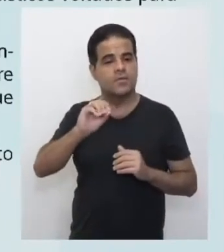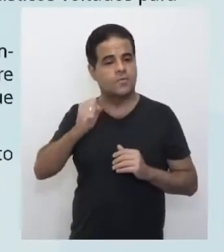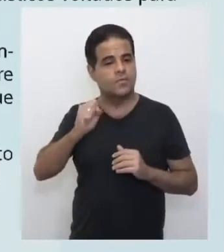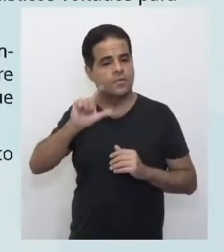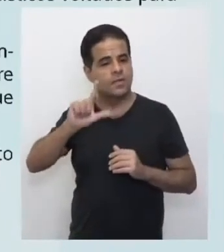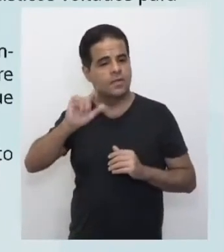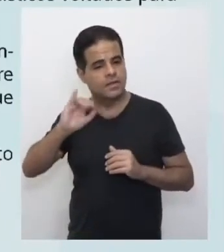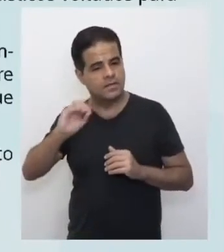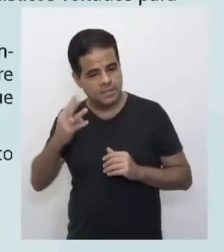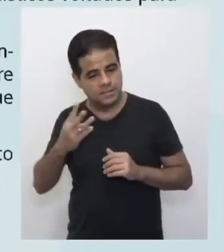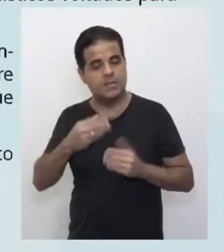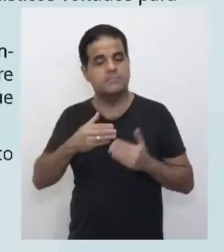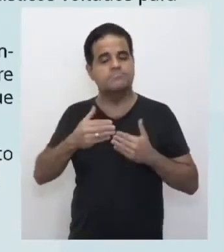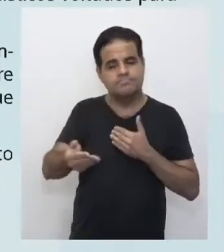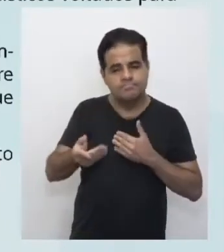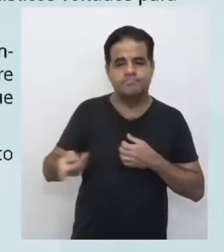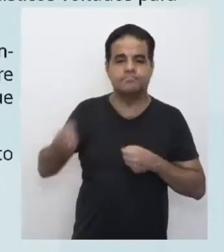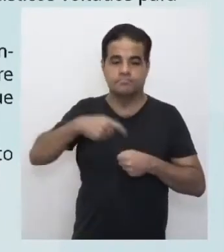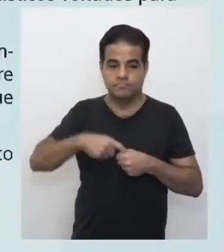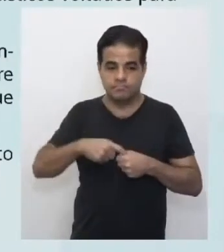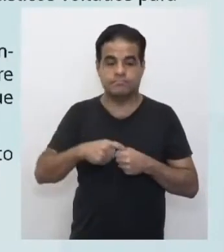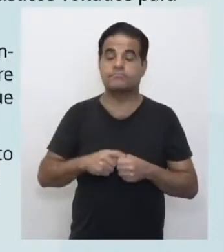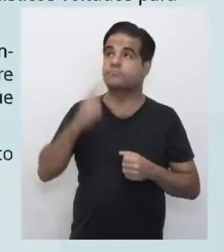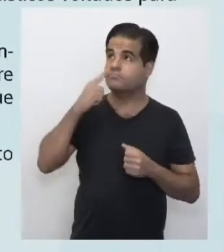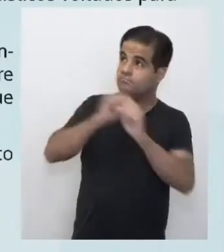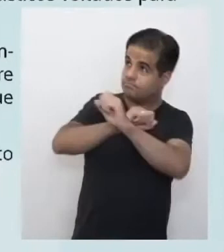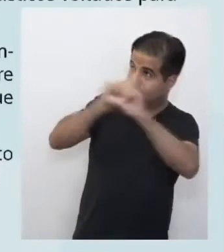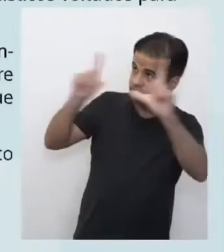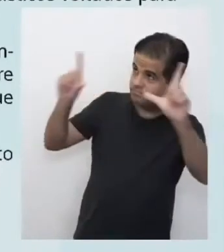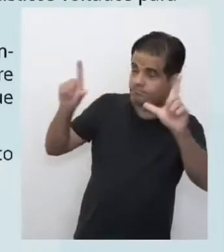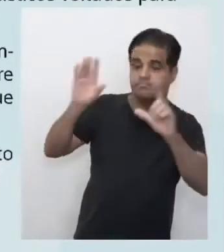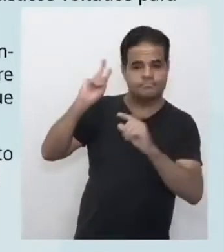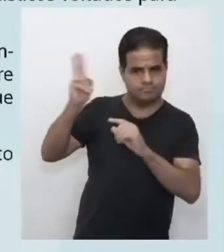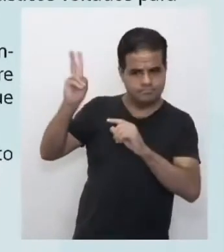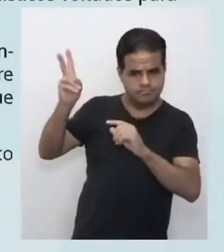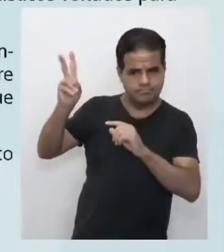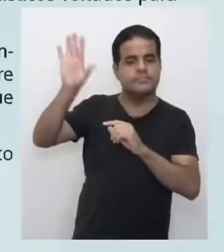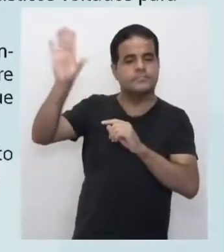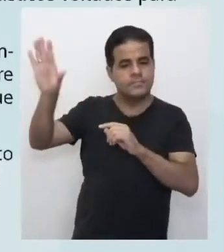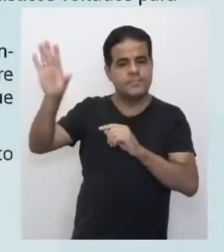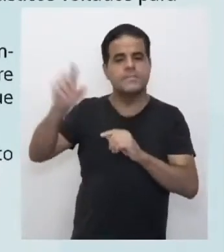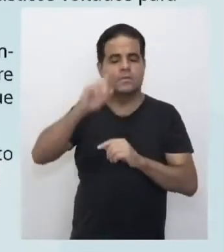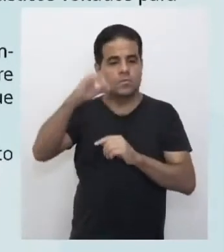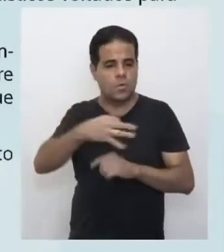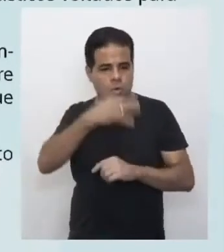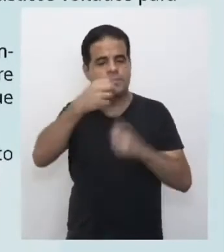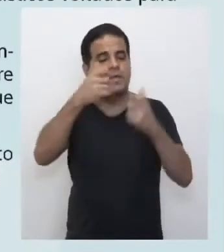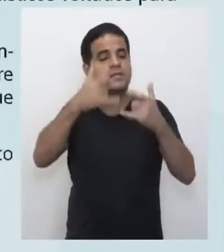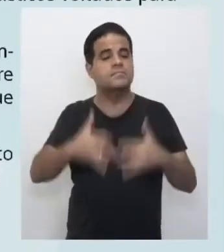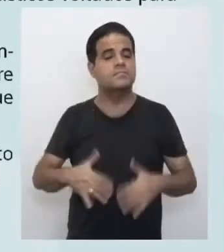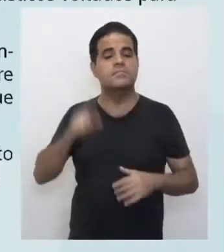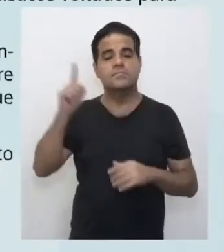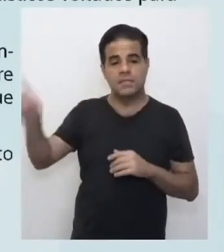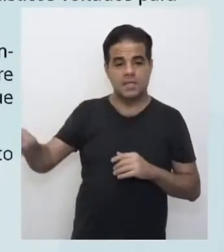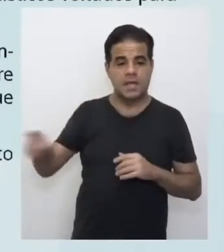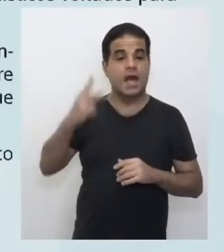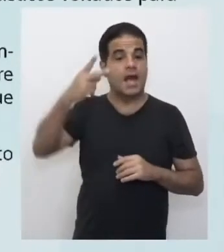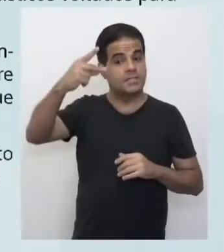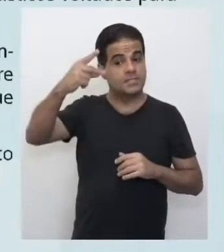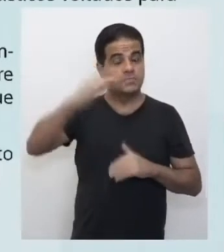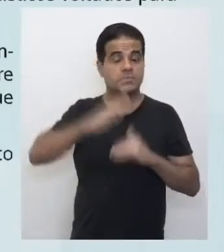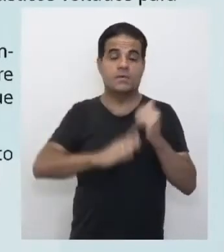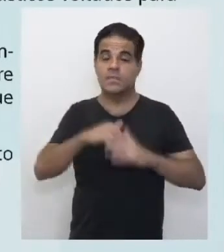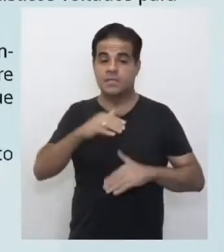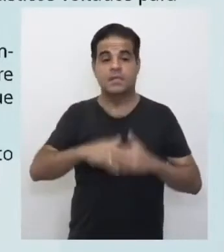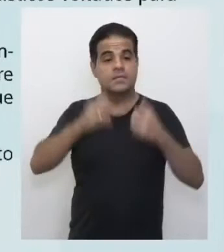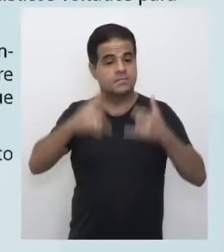uma habilidade de retomada, né, Ed? Isso. Vamos deixar aí na tela ainda as habilidades, a gente vai comentar um pouquinho delas. Olha só, a segunda habilidade, ela fala um pouco